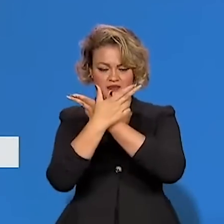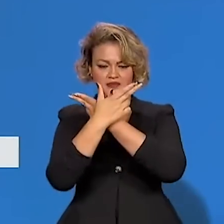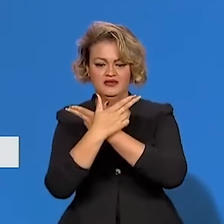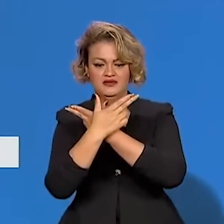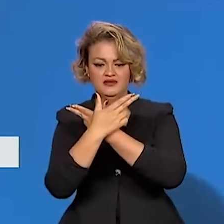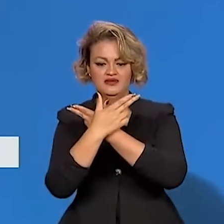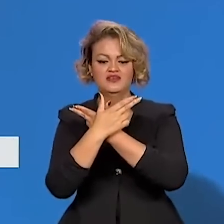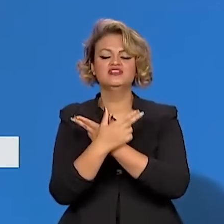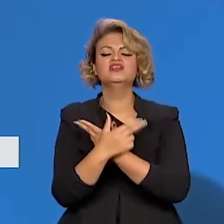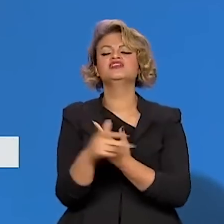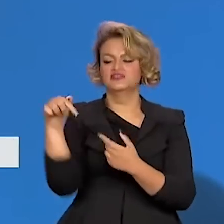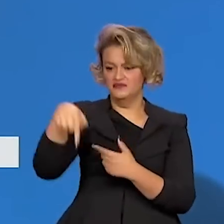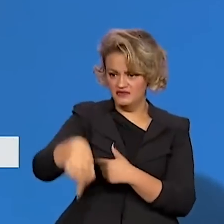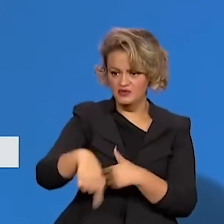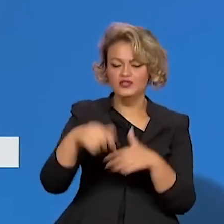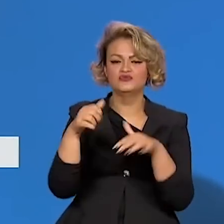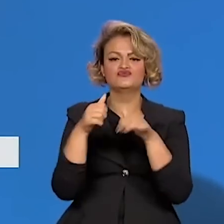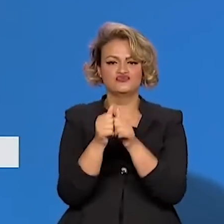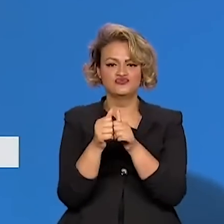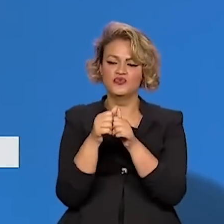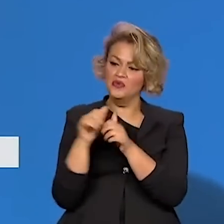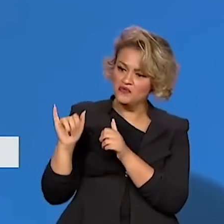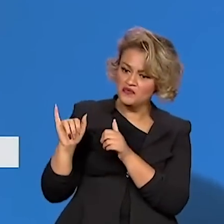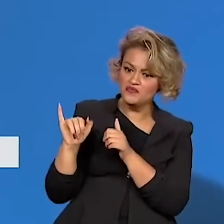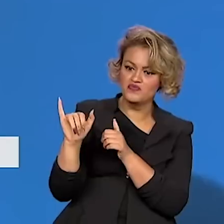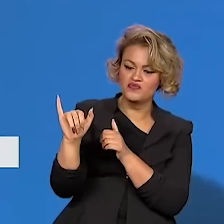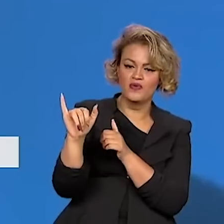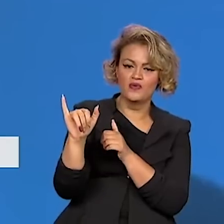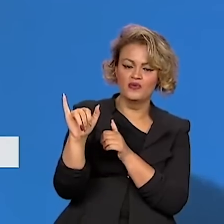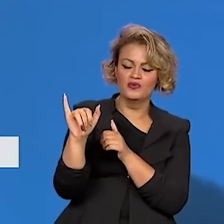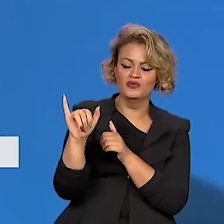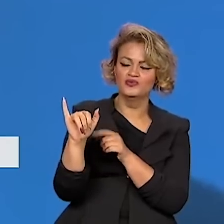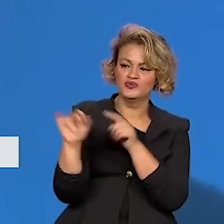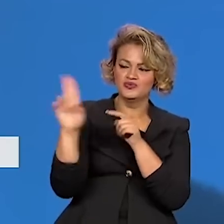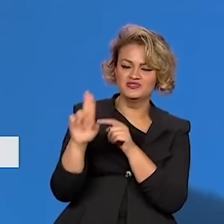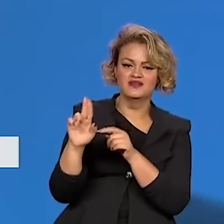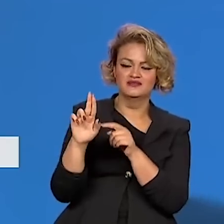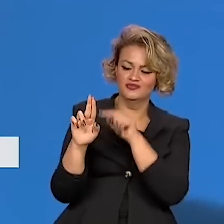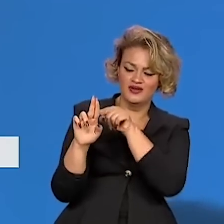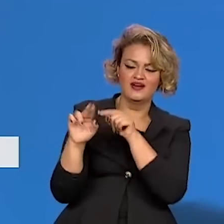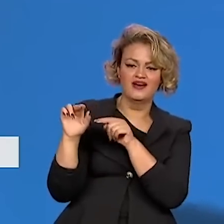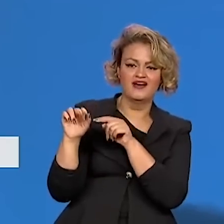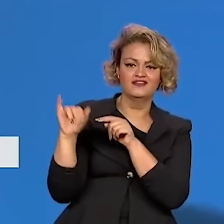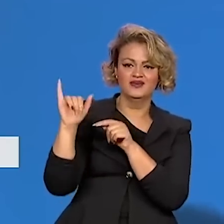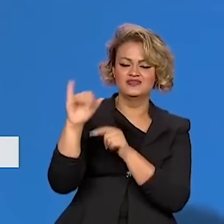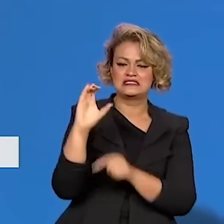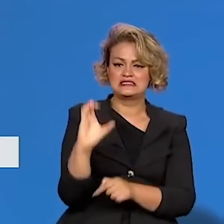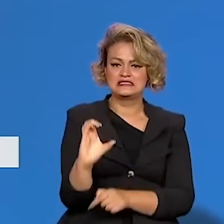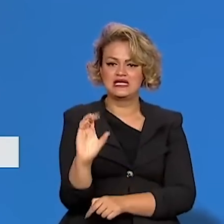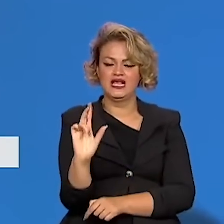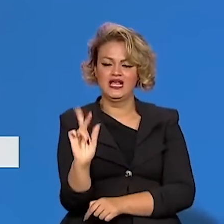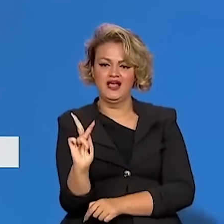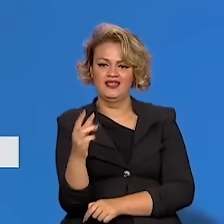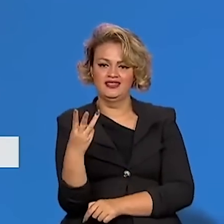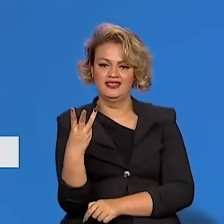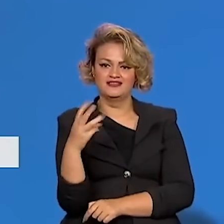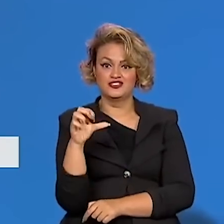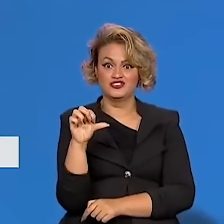que fez questão de vir fazer o voo um secato de 90 aqui em Portugal